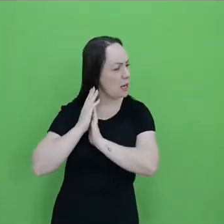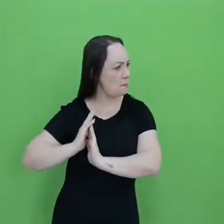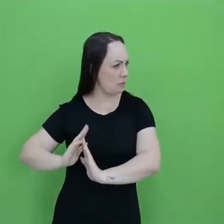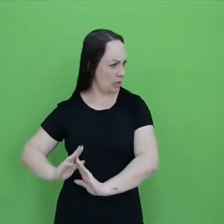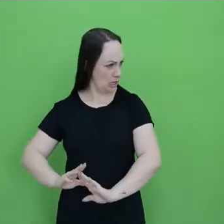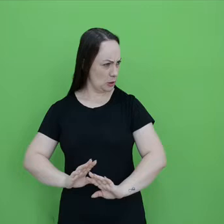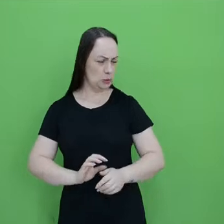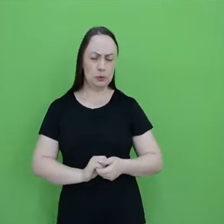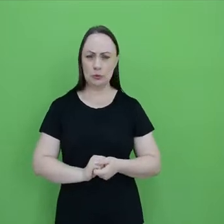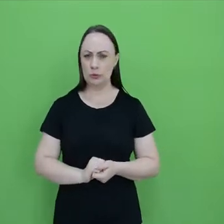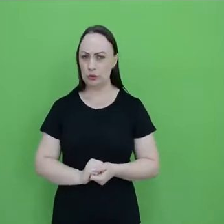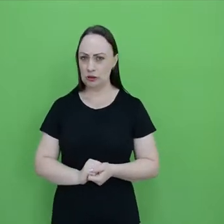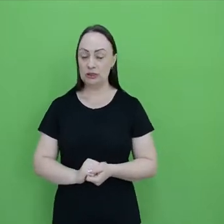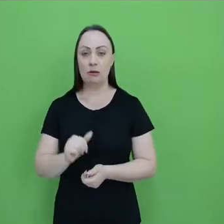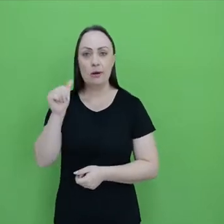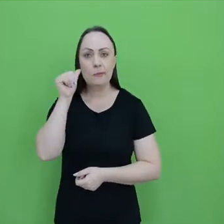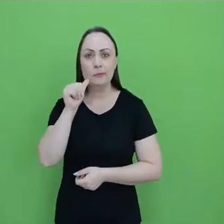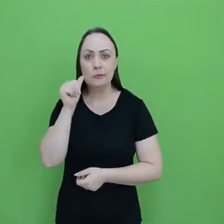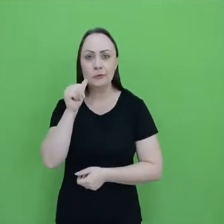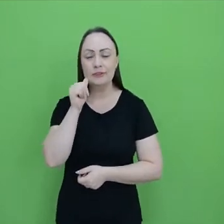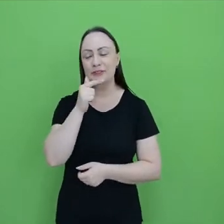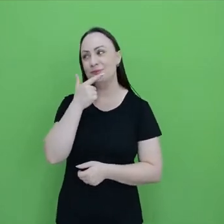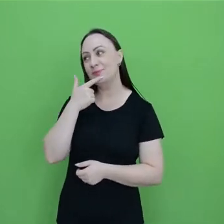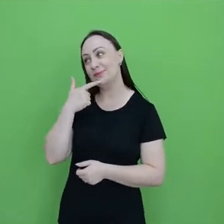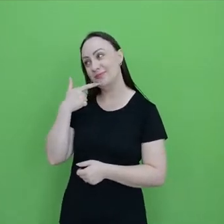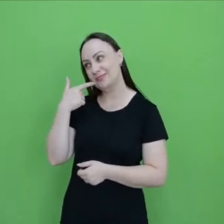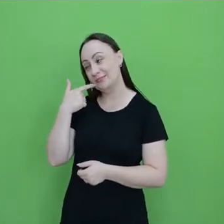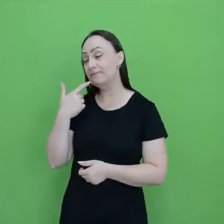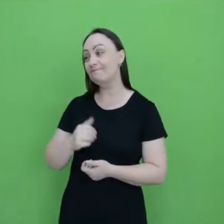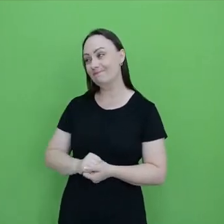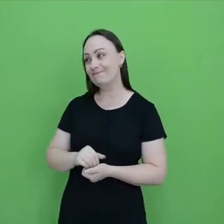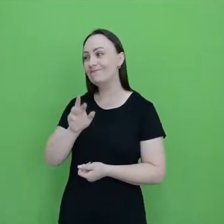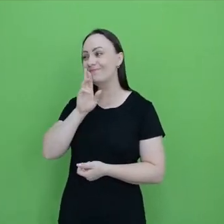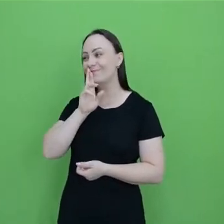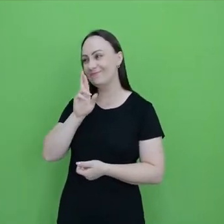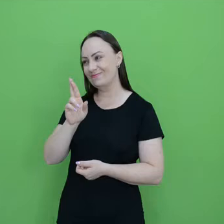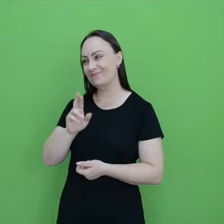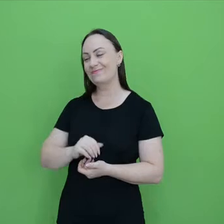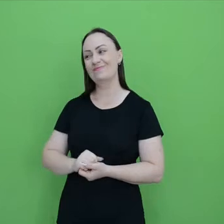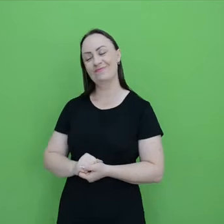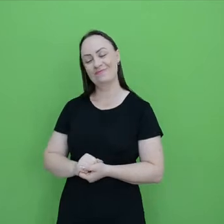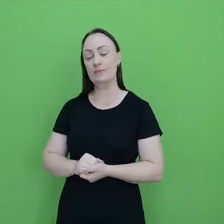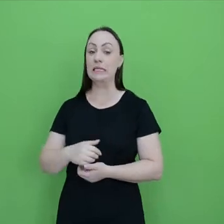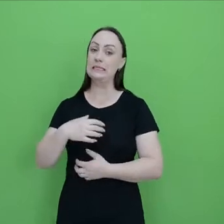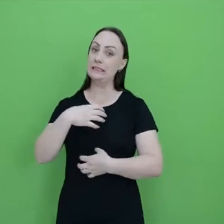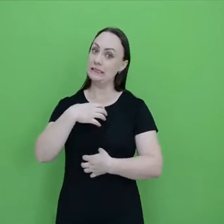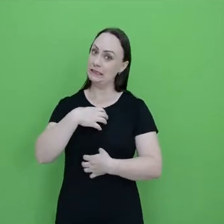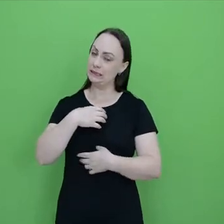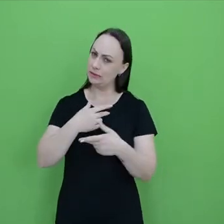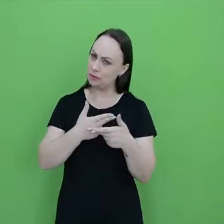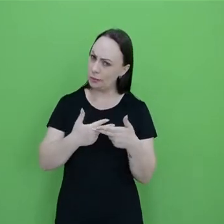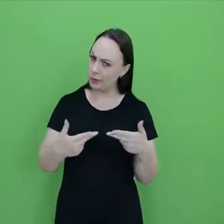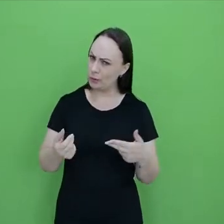é? A mulher sorria, respondia, mas sentia que havia